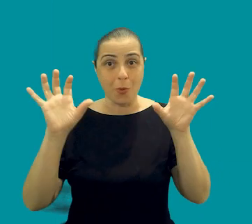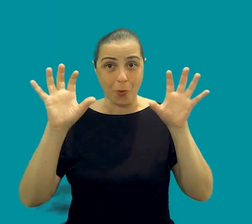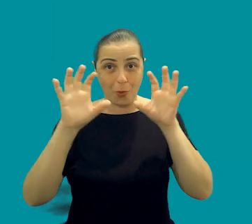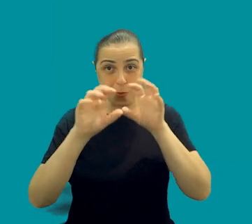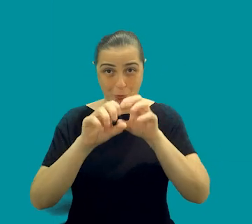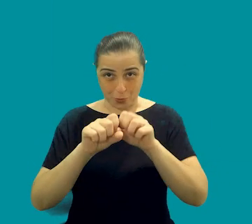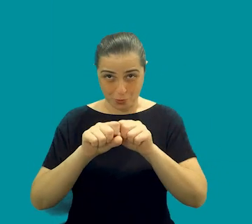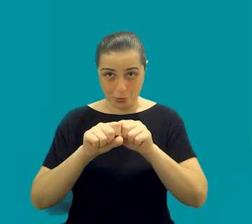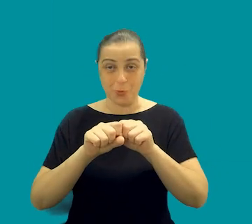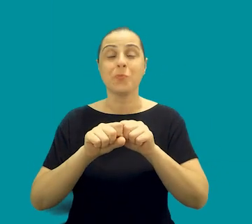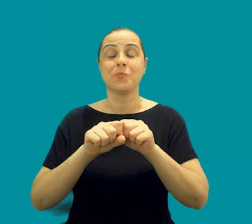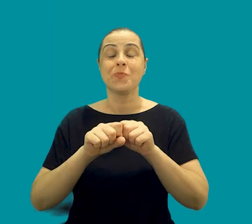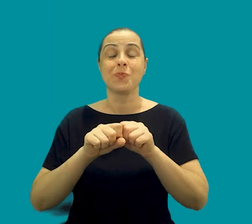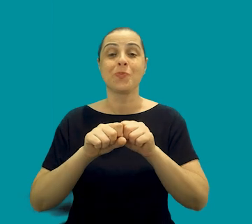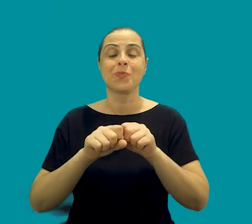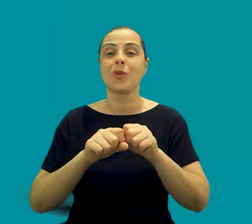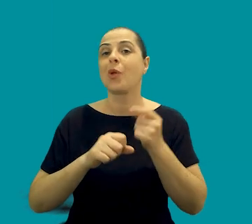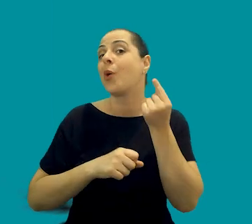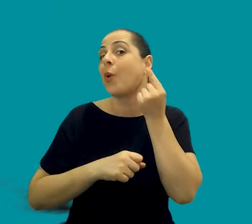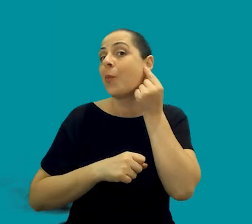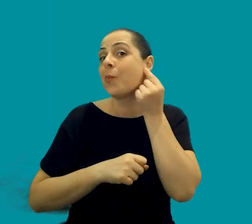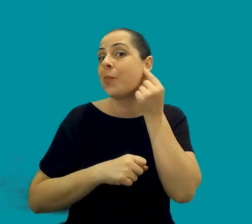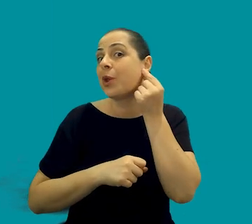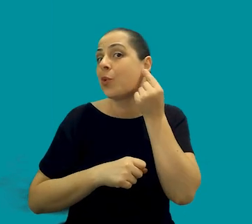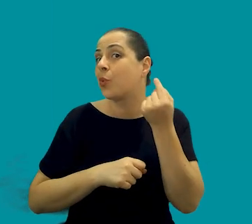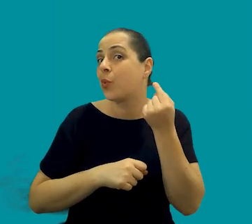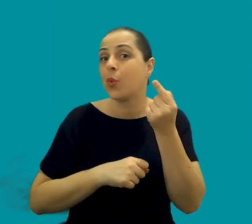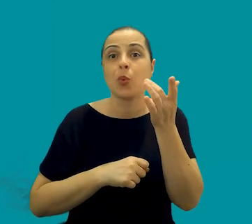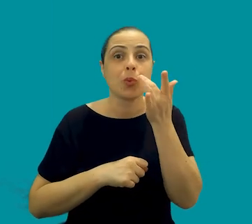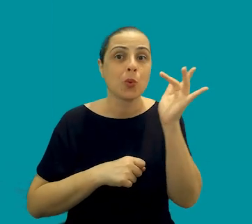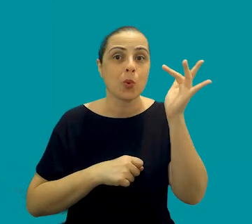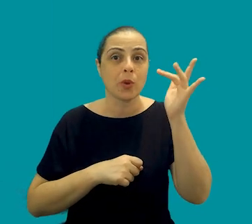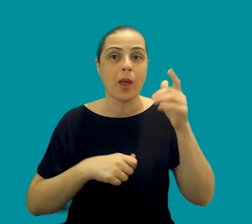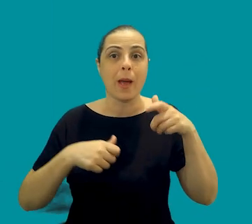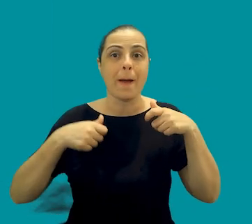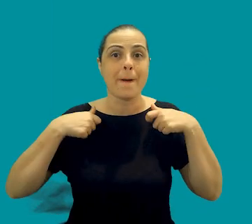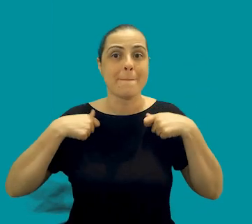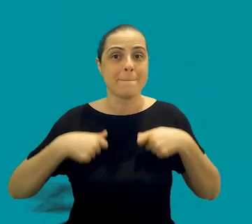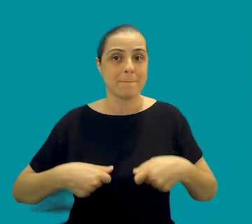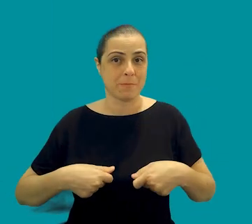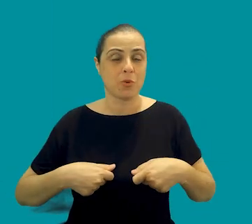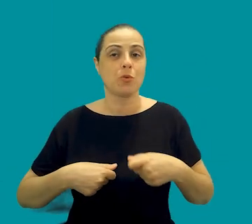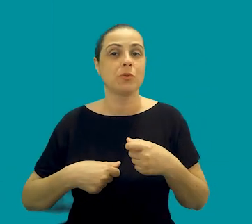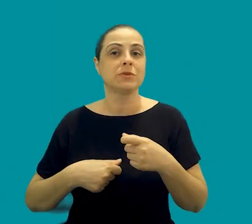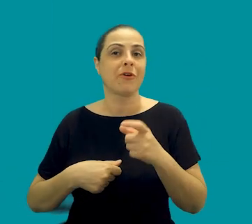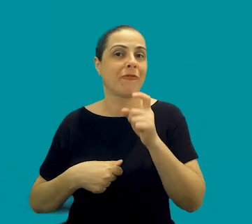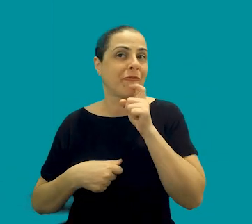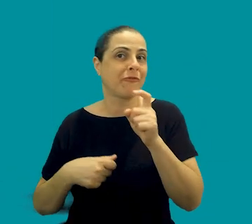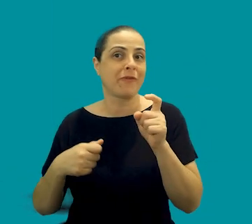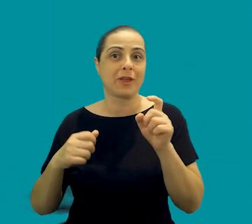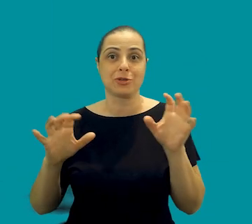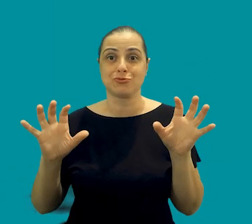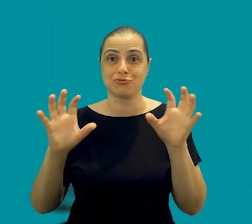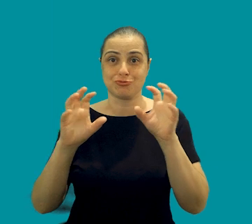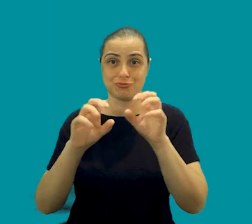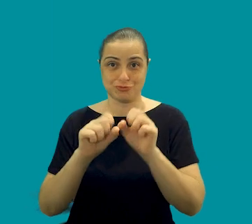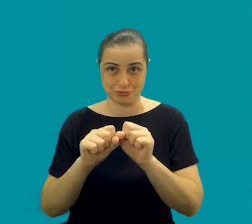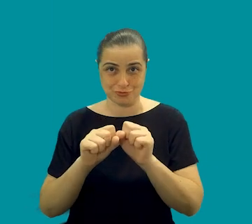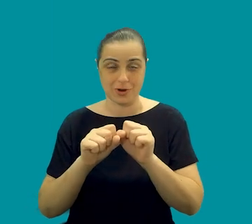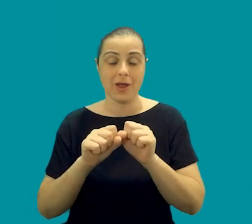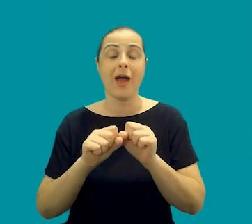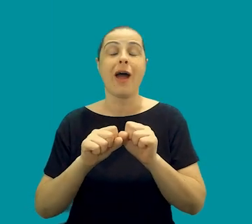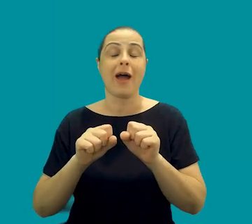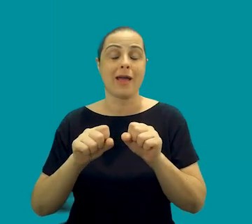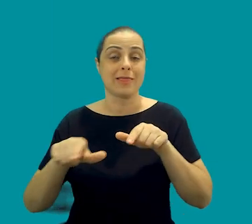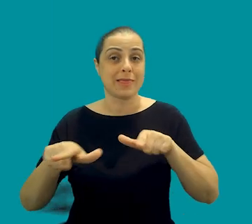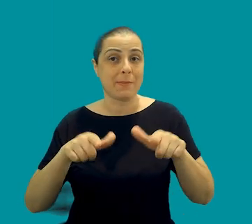castanhos escuros. Eu estou com um brinco dourado e uma blusa verde musgo e trabalho com a Deia